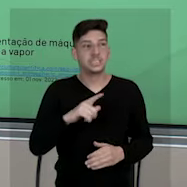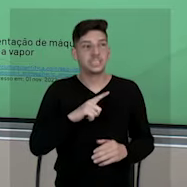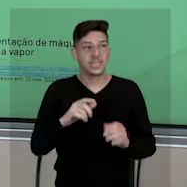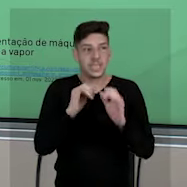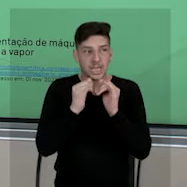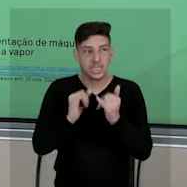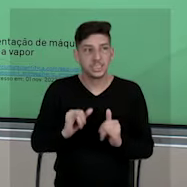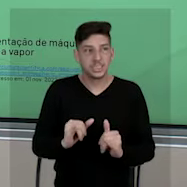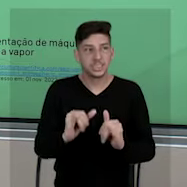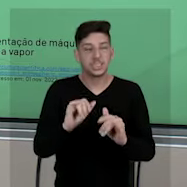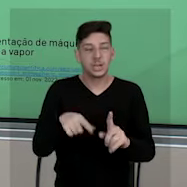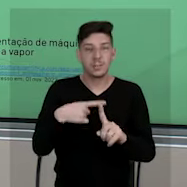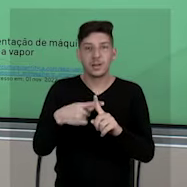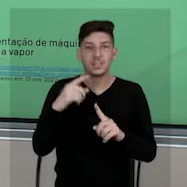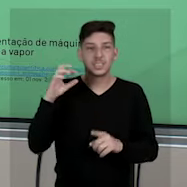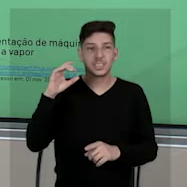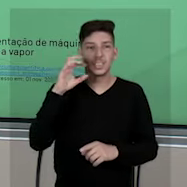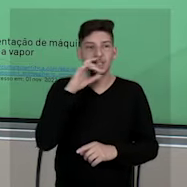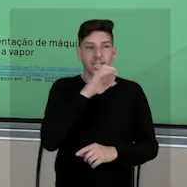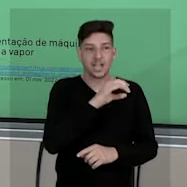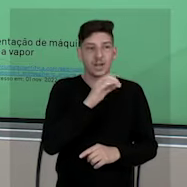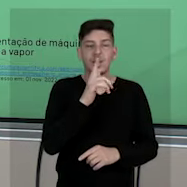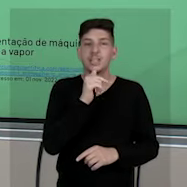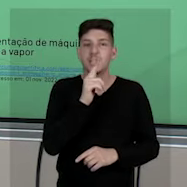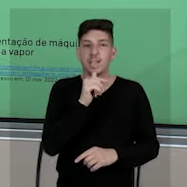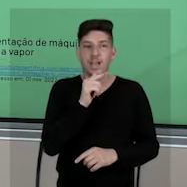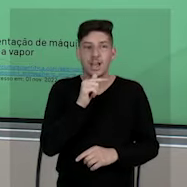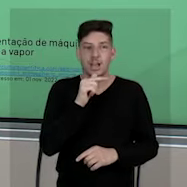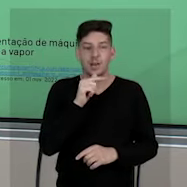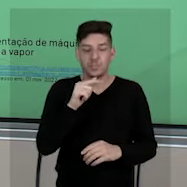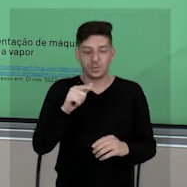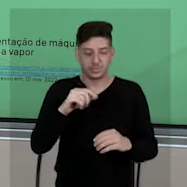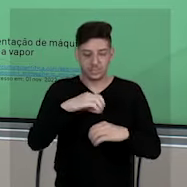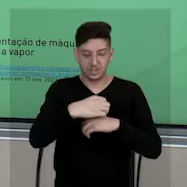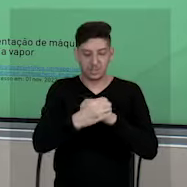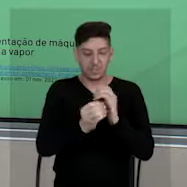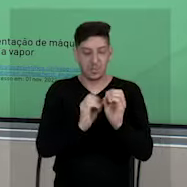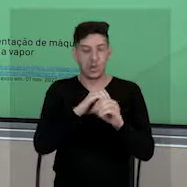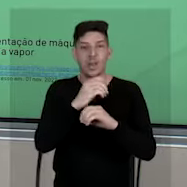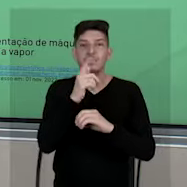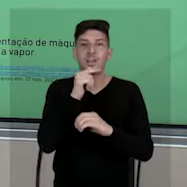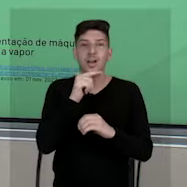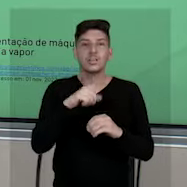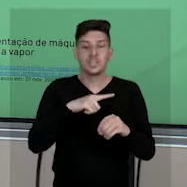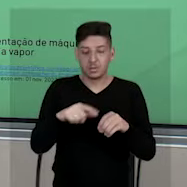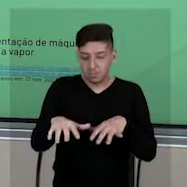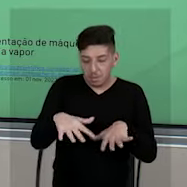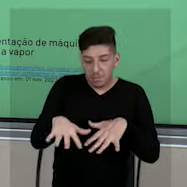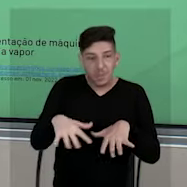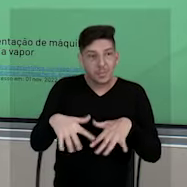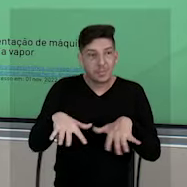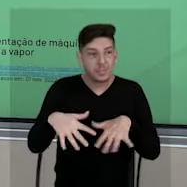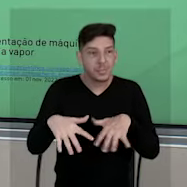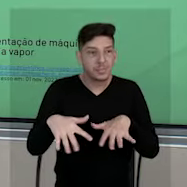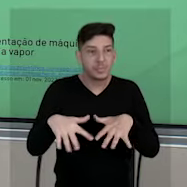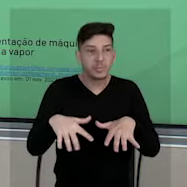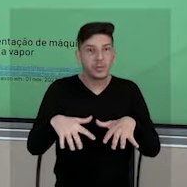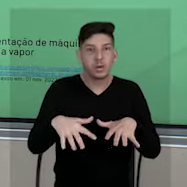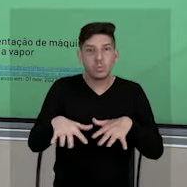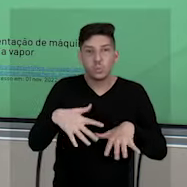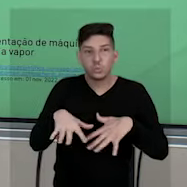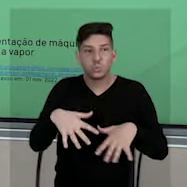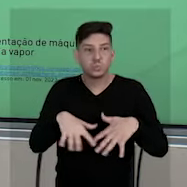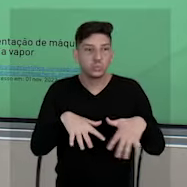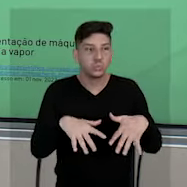energia, calor na água, nas moléculas de água, a gente vai gerar uma agitação maior entre os átomos. E aí a